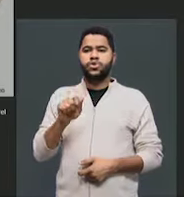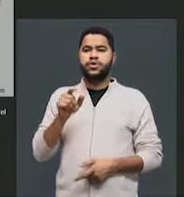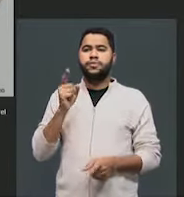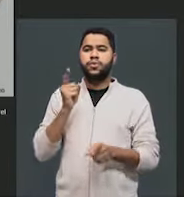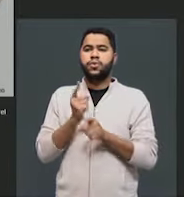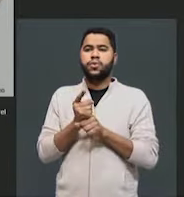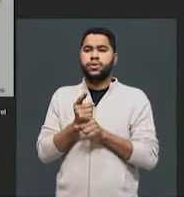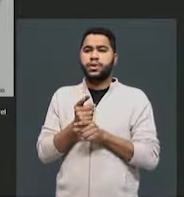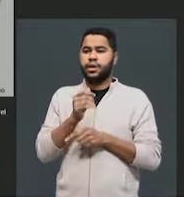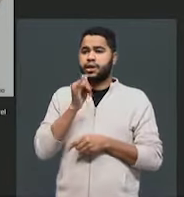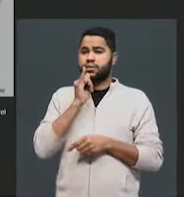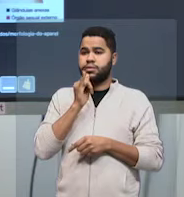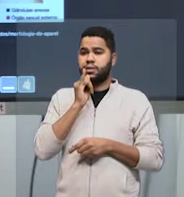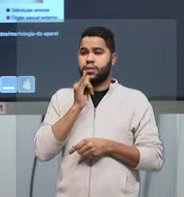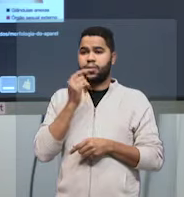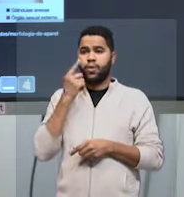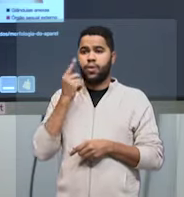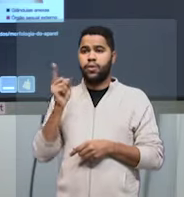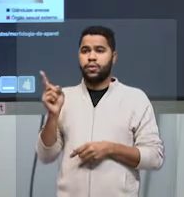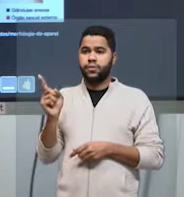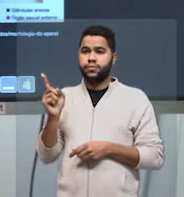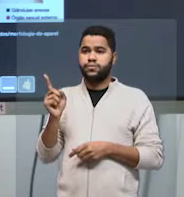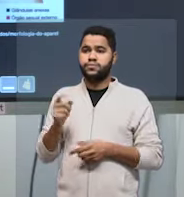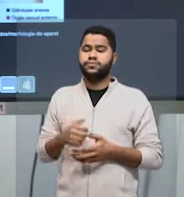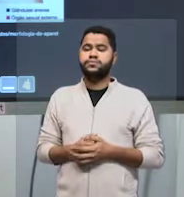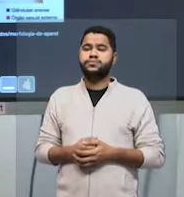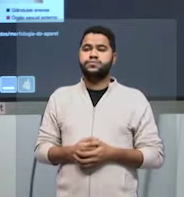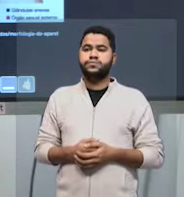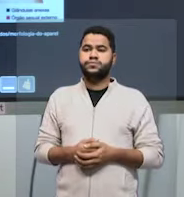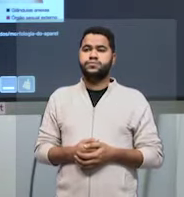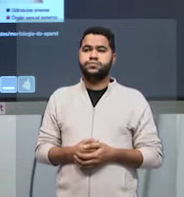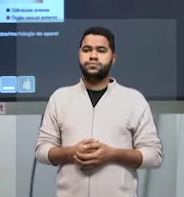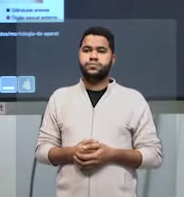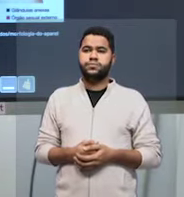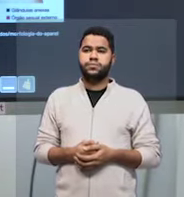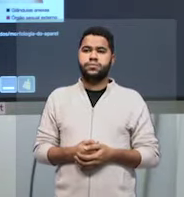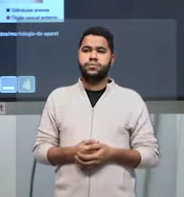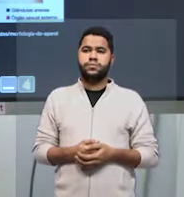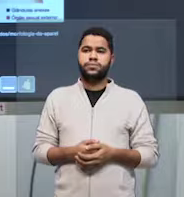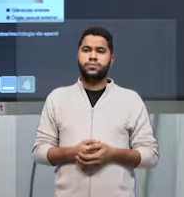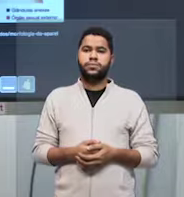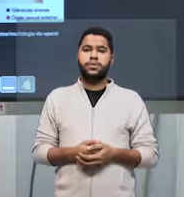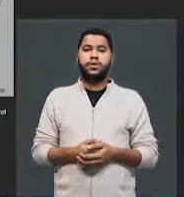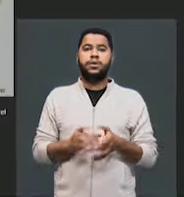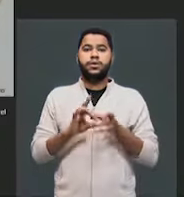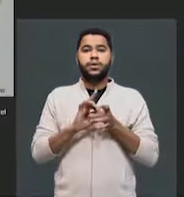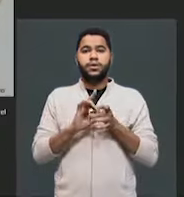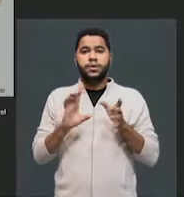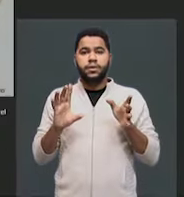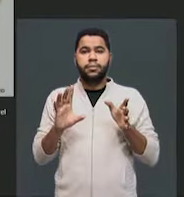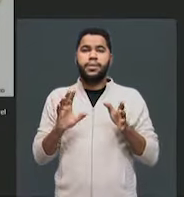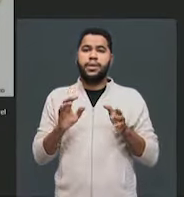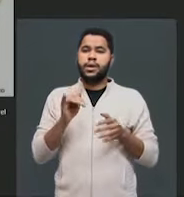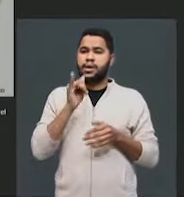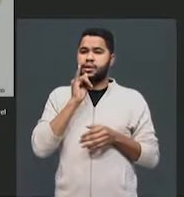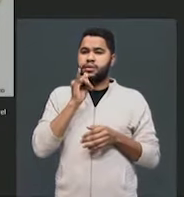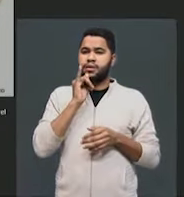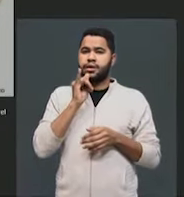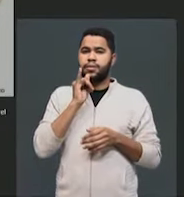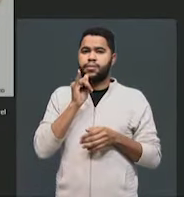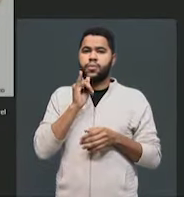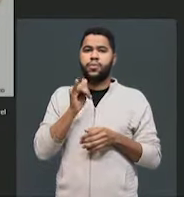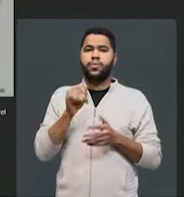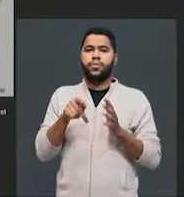Olha, eu tenho uma glândula aqui, outra aqui, tá vendo? Que vai liberar secreções. Eu